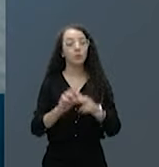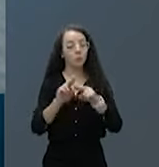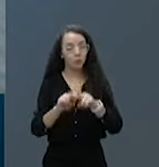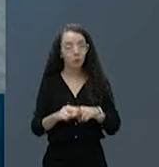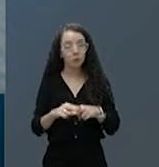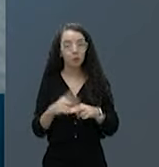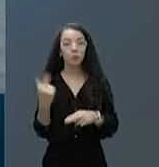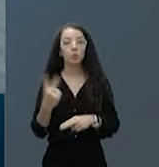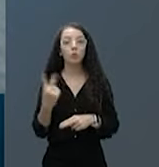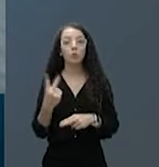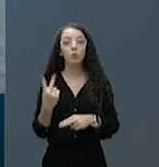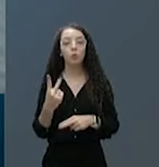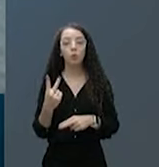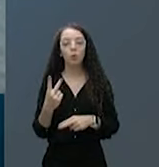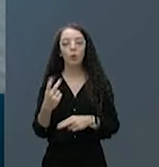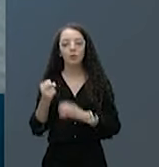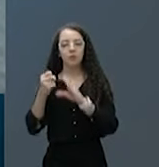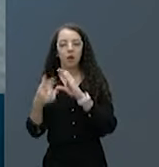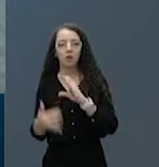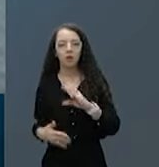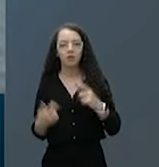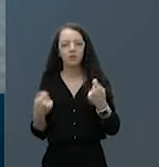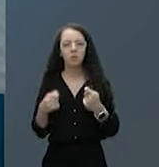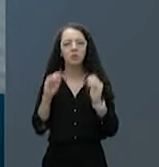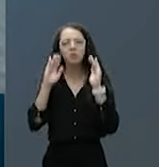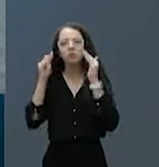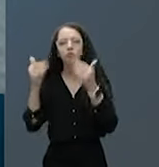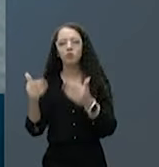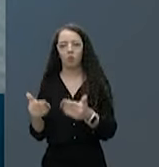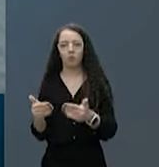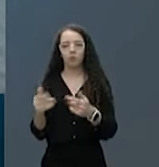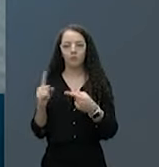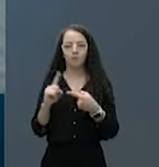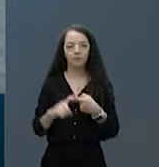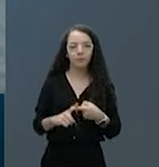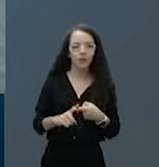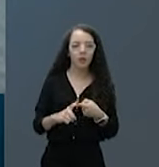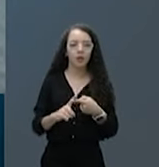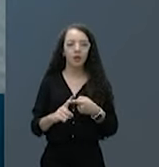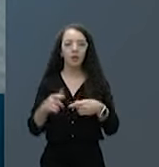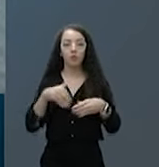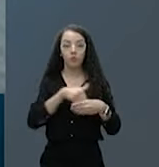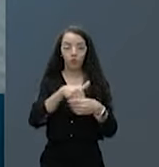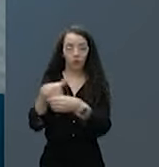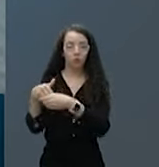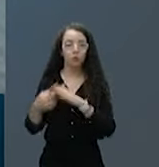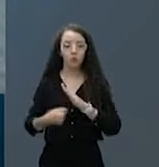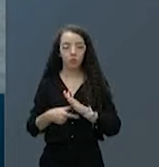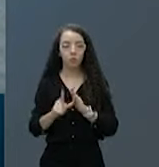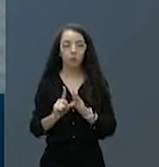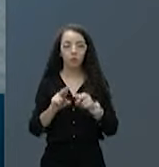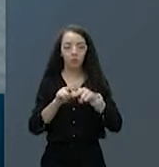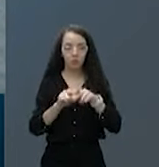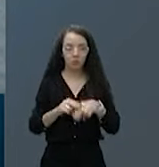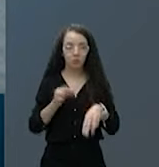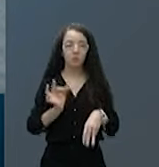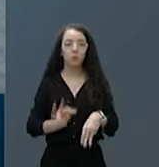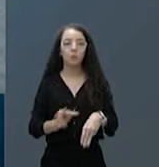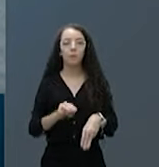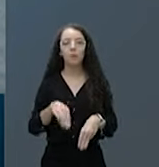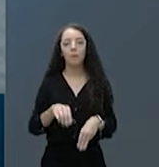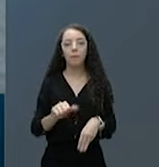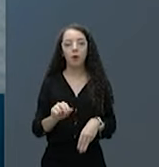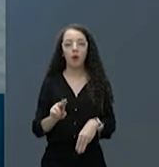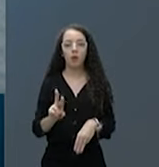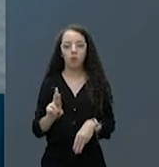relevo. Quanto às considerações constantes em voto anterior, entendidas pelo ministro Mauro Campbell como desdobramento